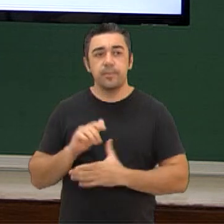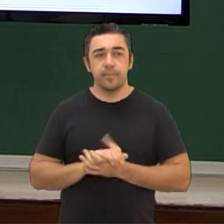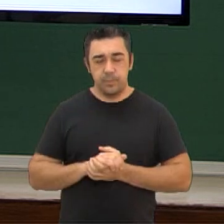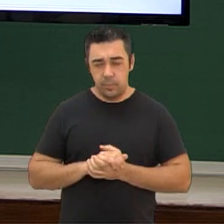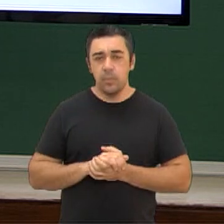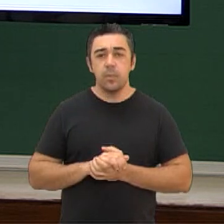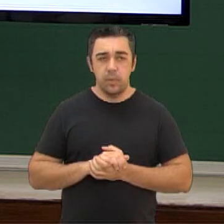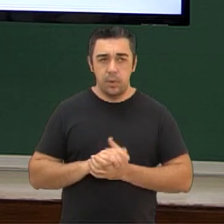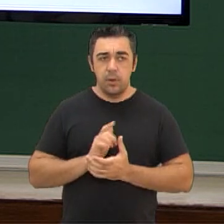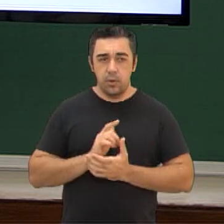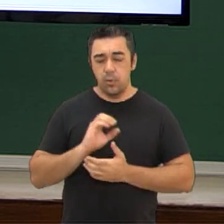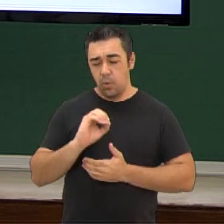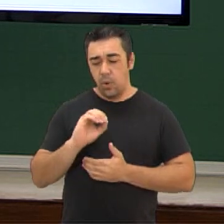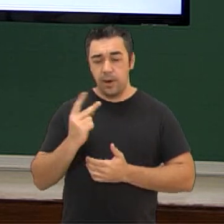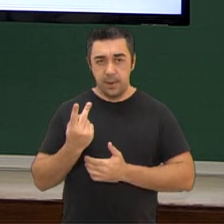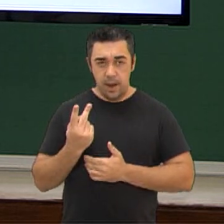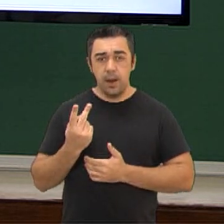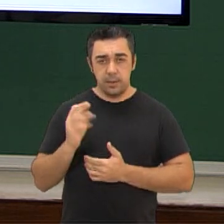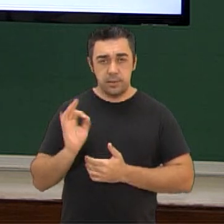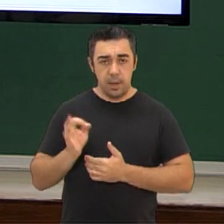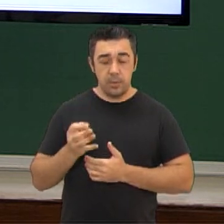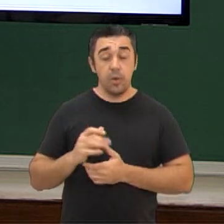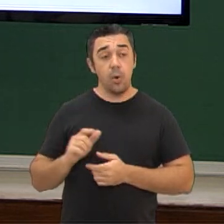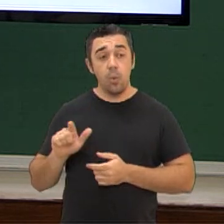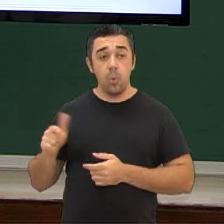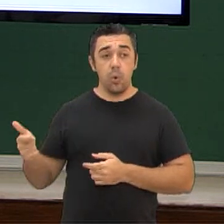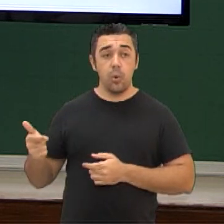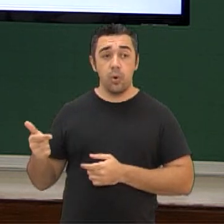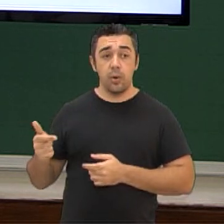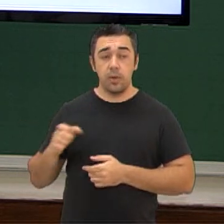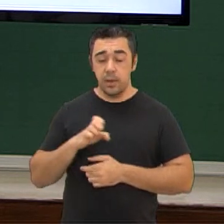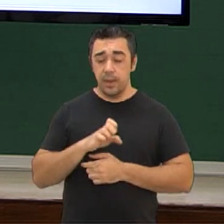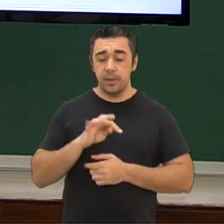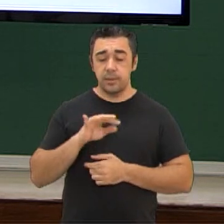Grupo funcional é o OH. E eu tenho o